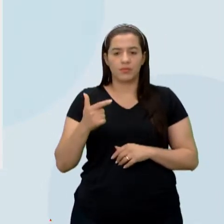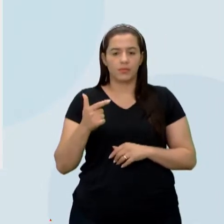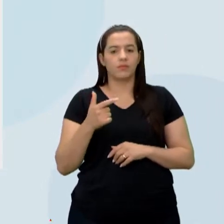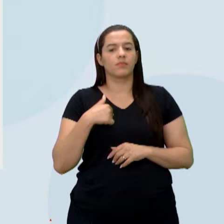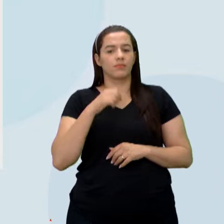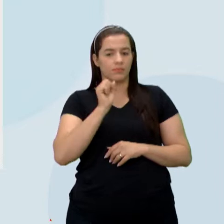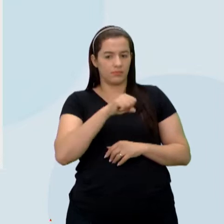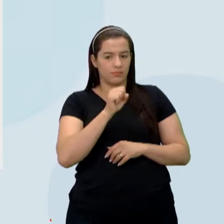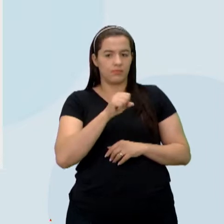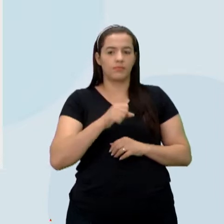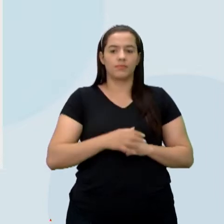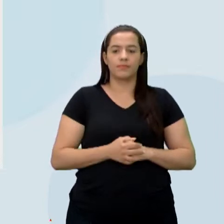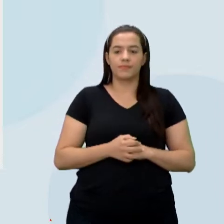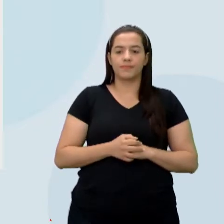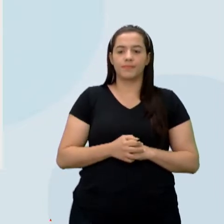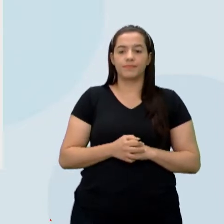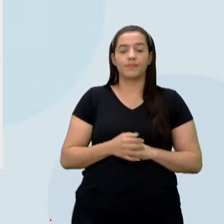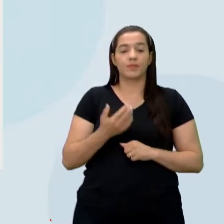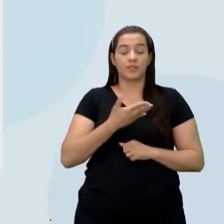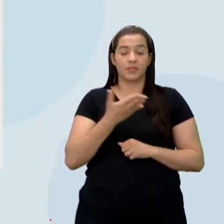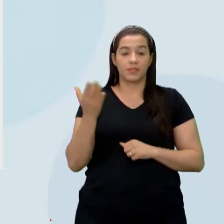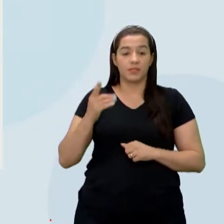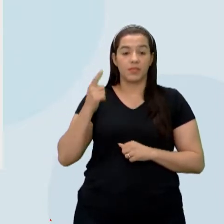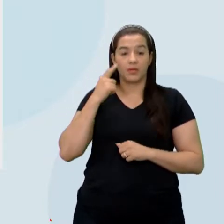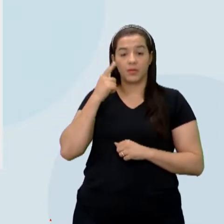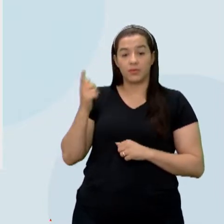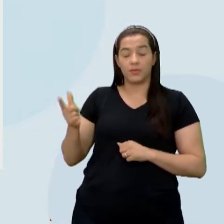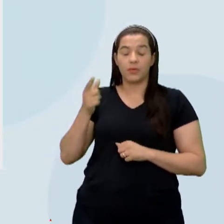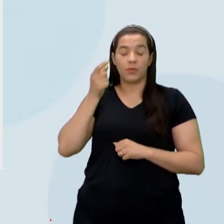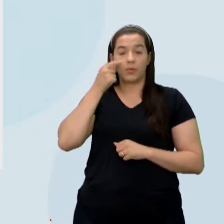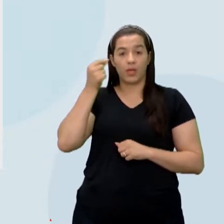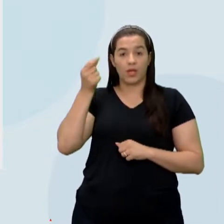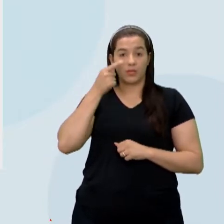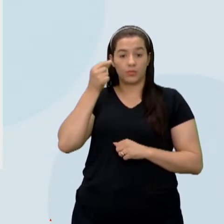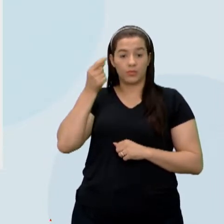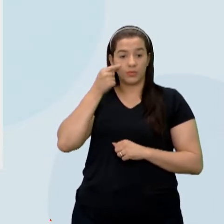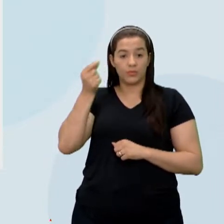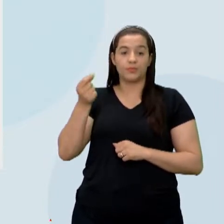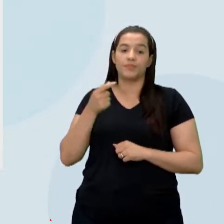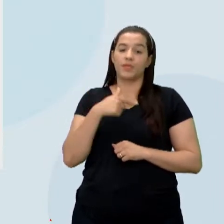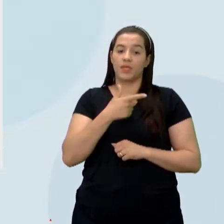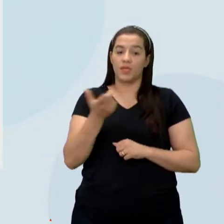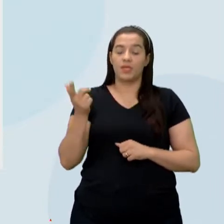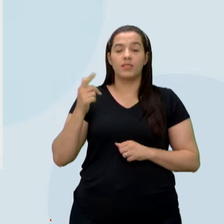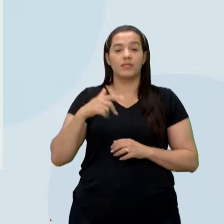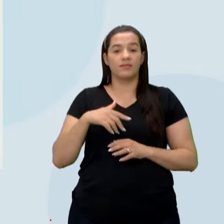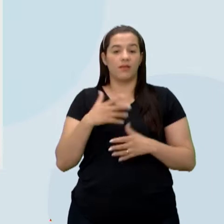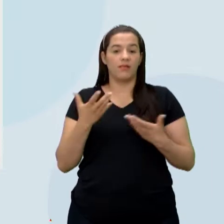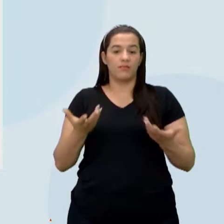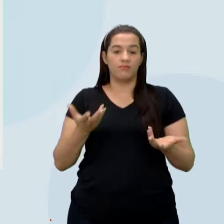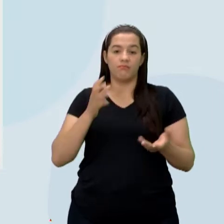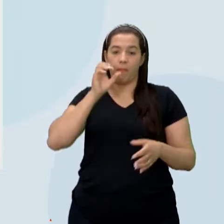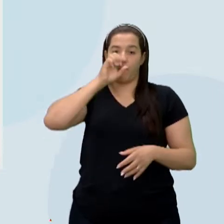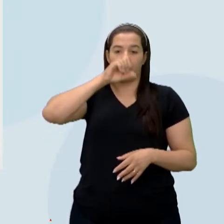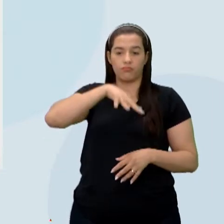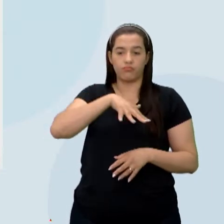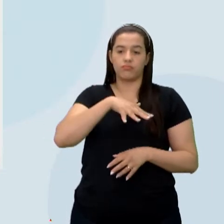sim. Então a gente tem aí o abusado do Garfield, né? Com esse estilo dele aí